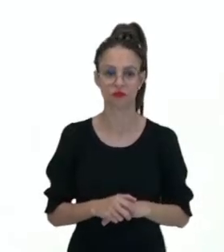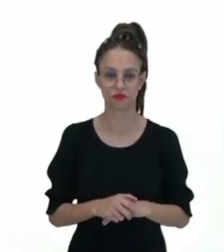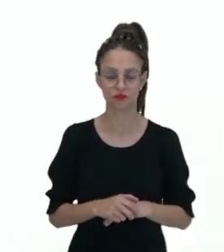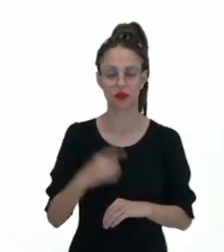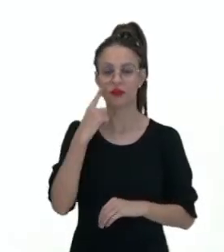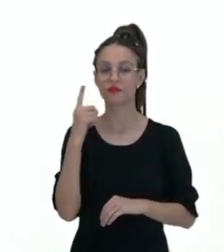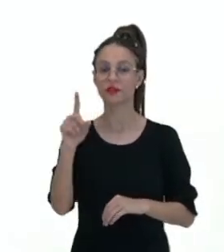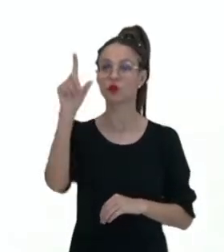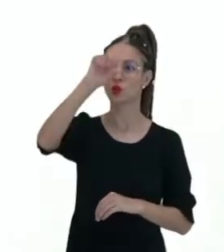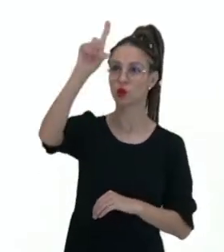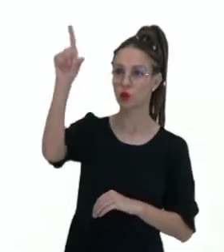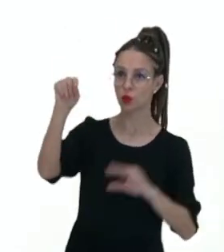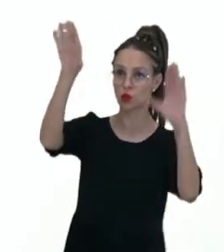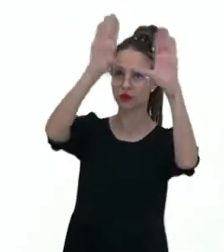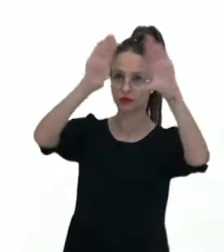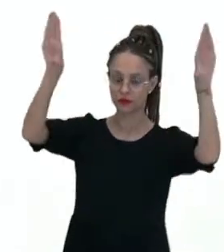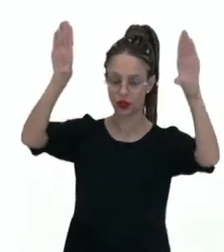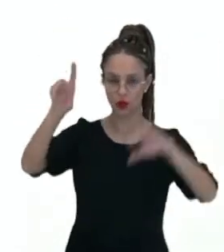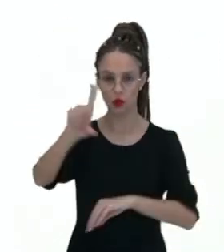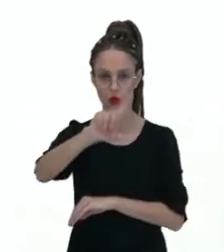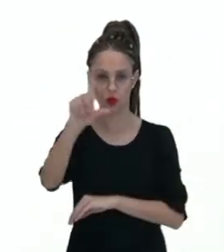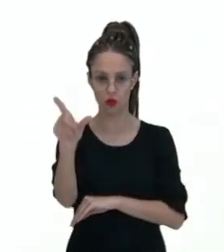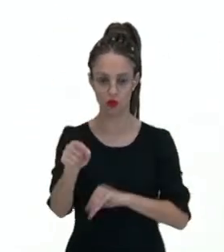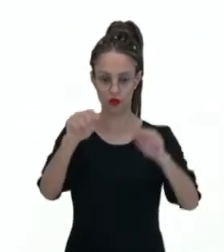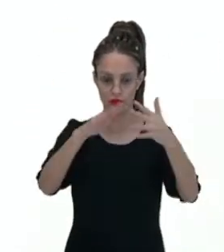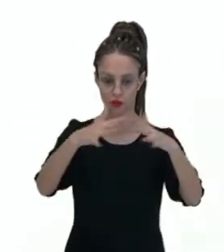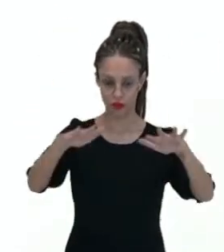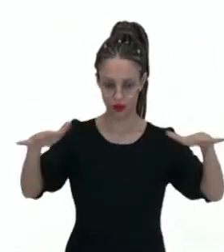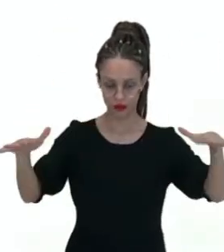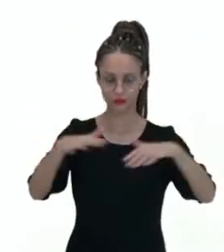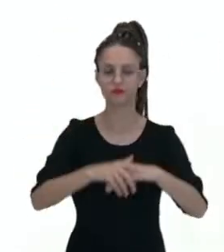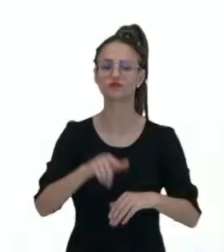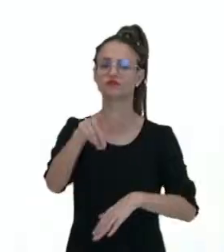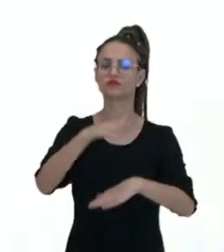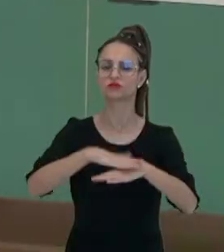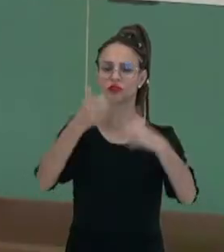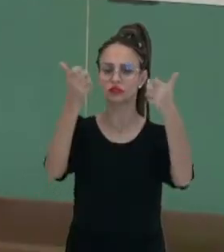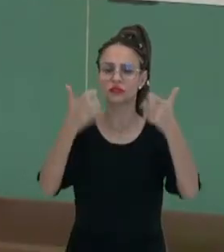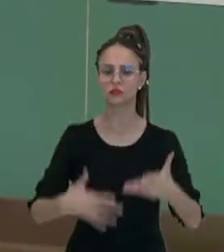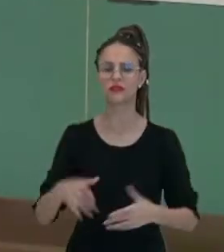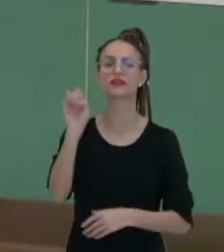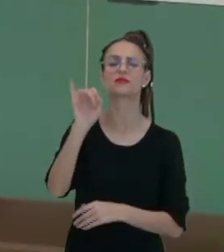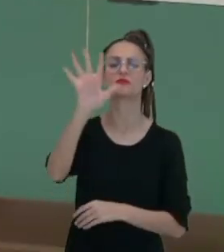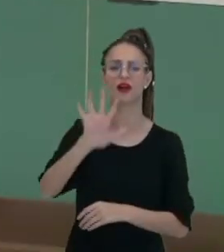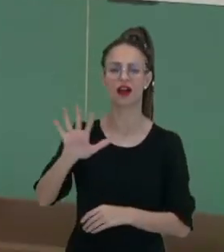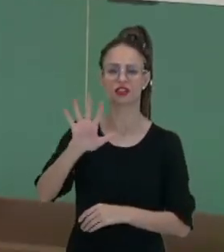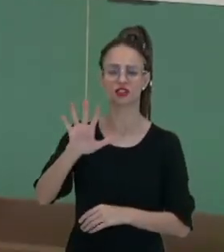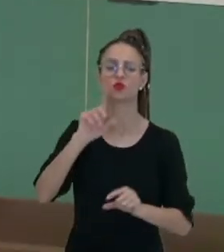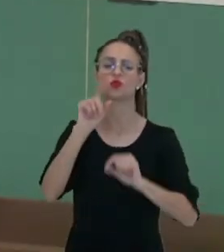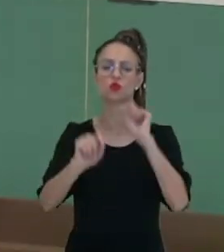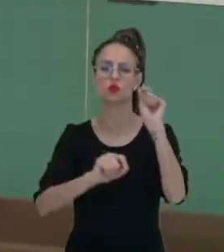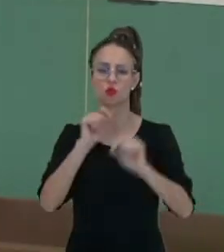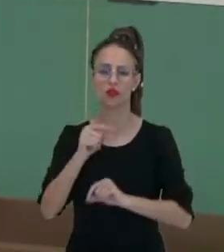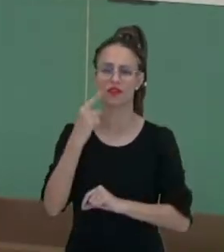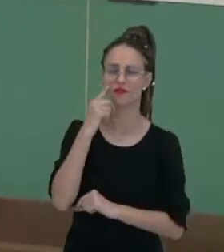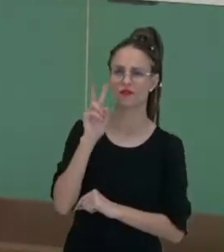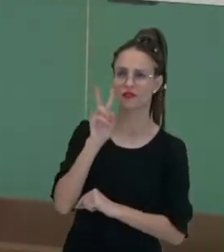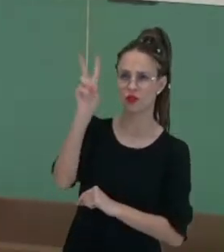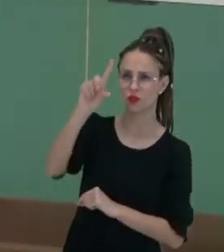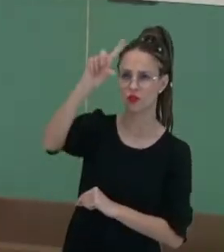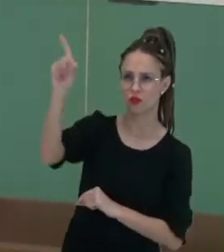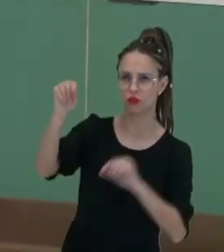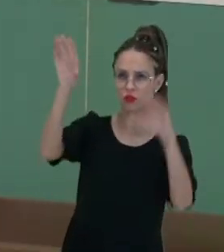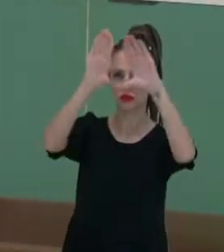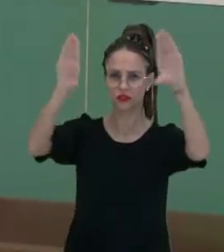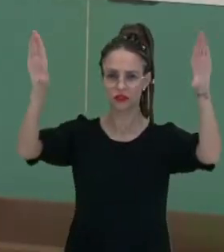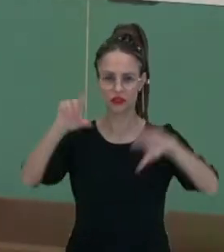no céu, viu outra lua no mar. Explique essa imagem, né? O que você entende por viu uma lua no céu,